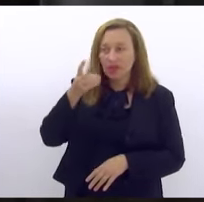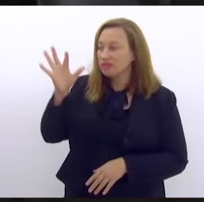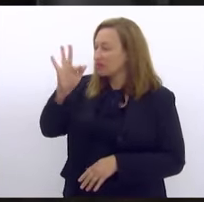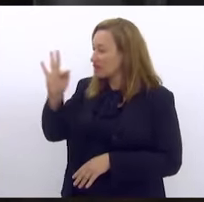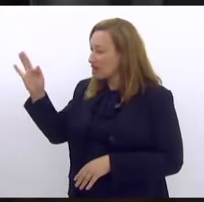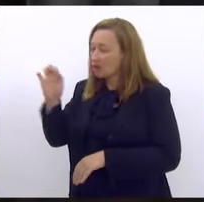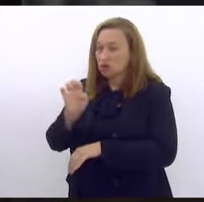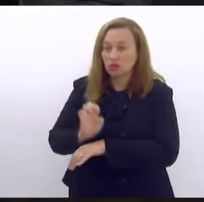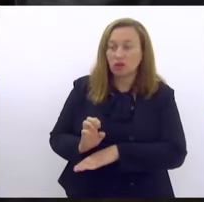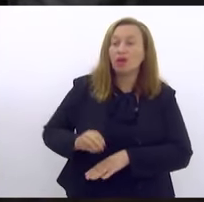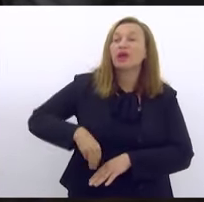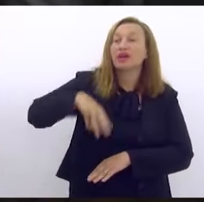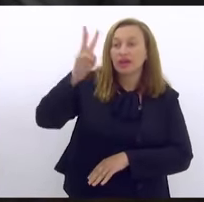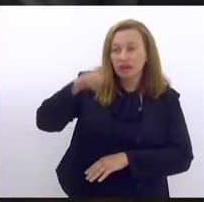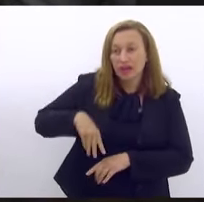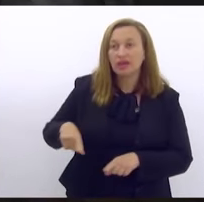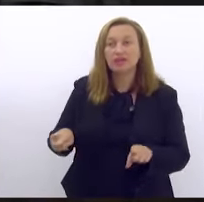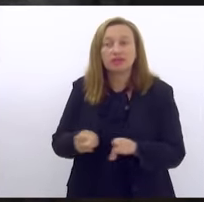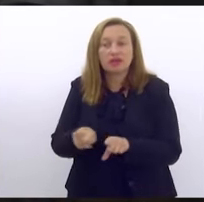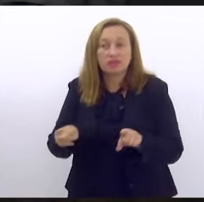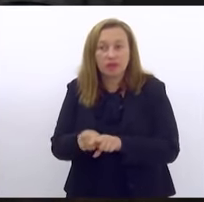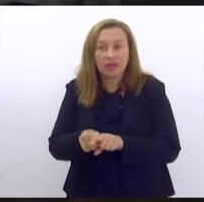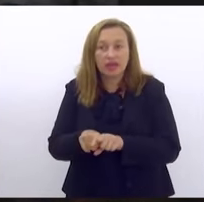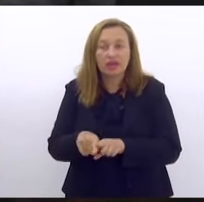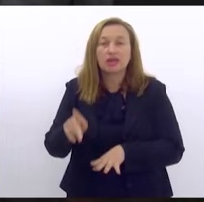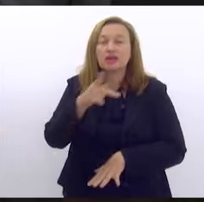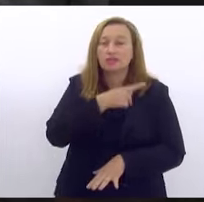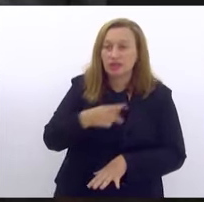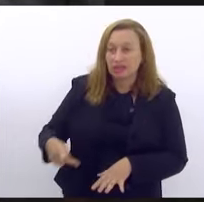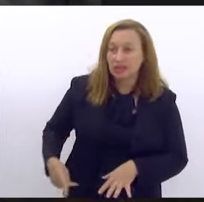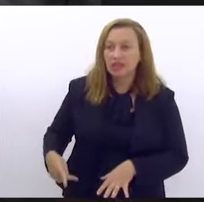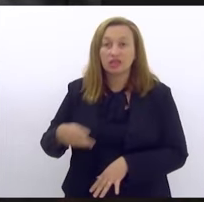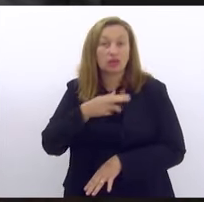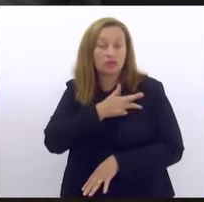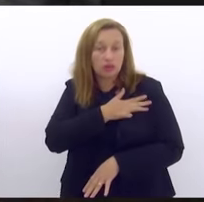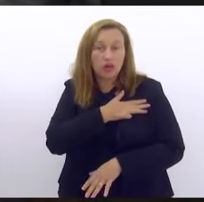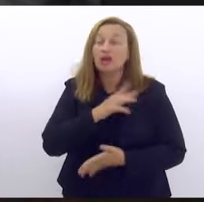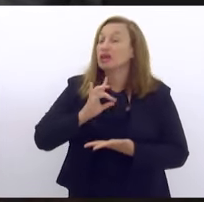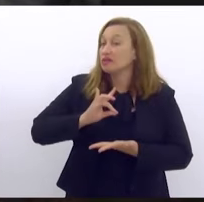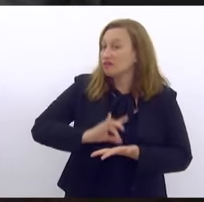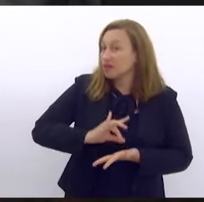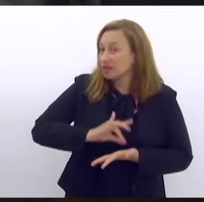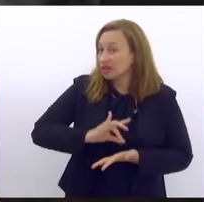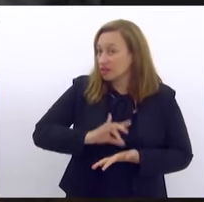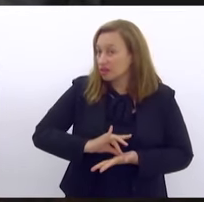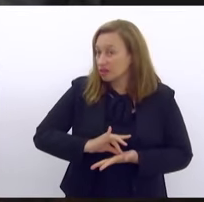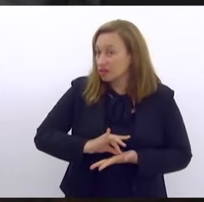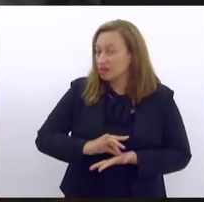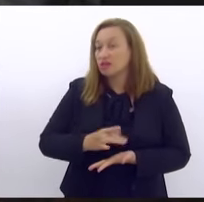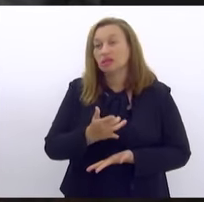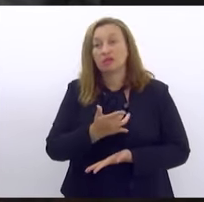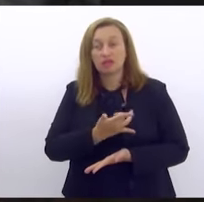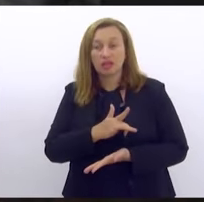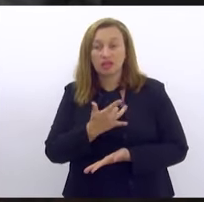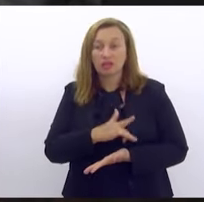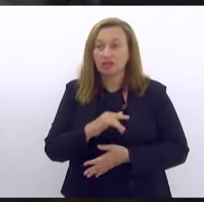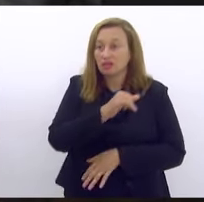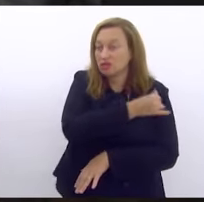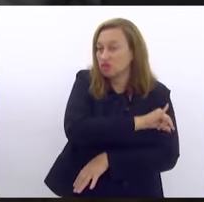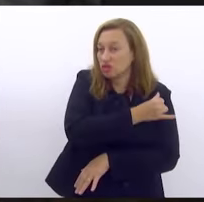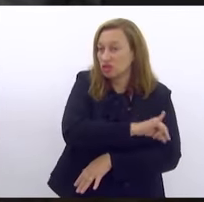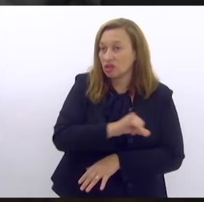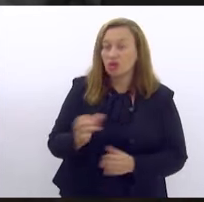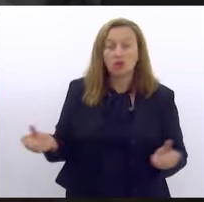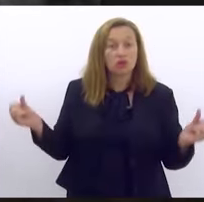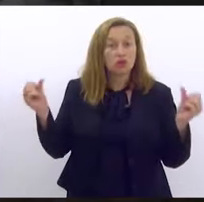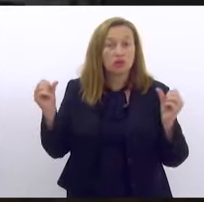hoje preside a nossa nação, que é o presidente Lula, porque realmente, sob pena do nosso Rio de Janeiro padecer novamente, eu acho que